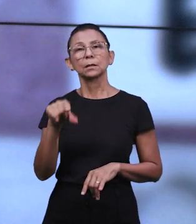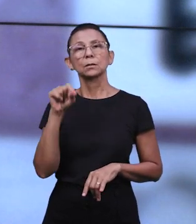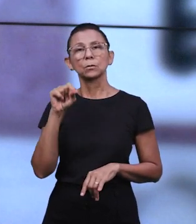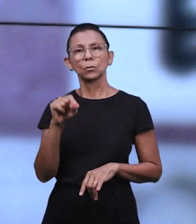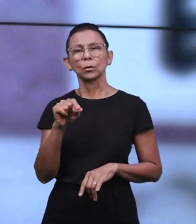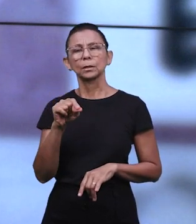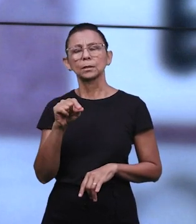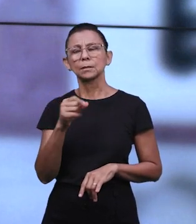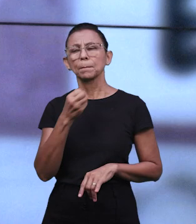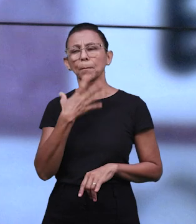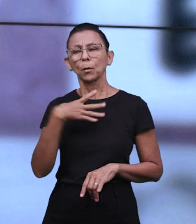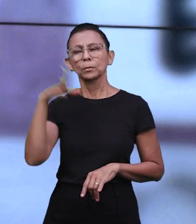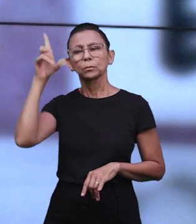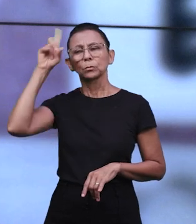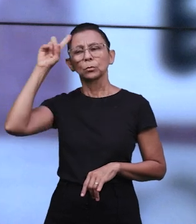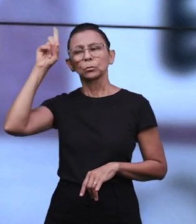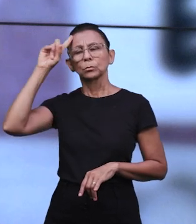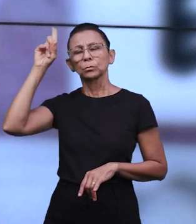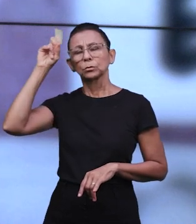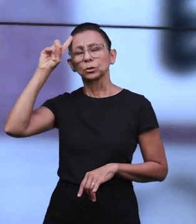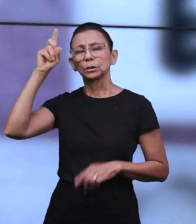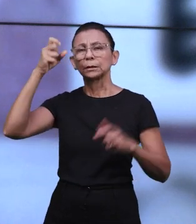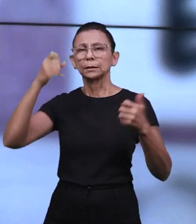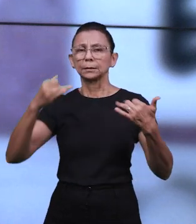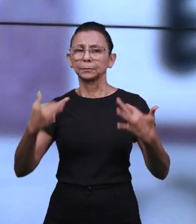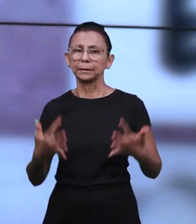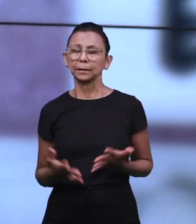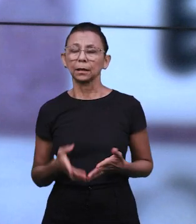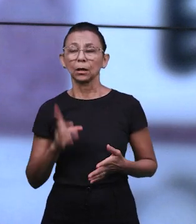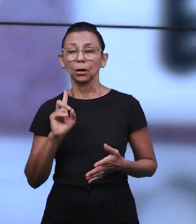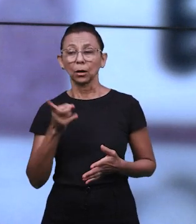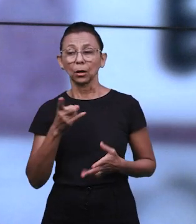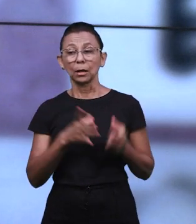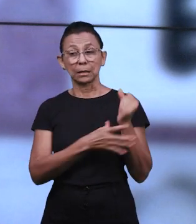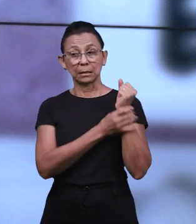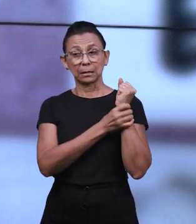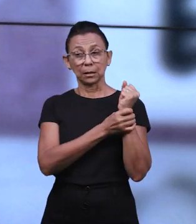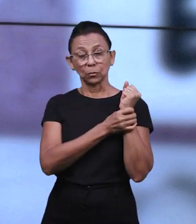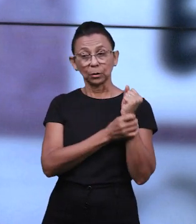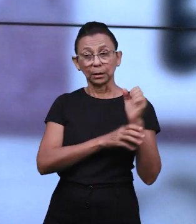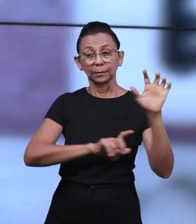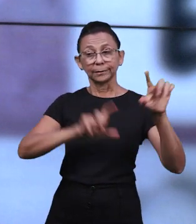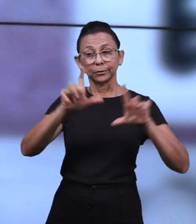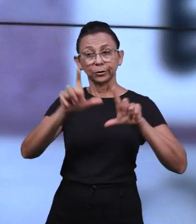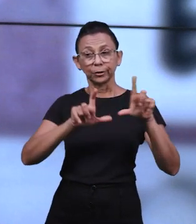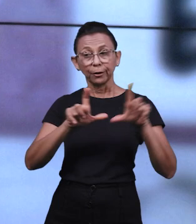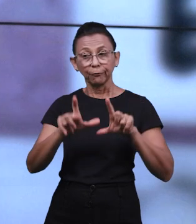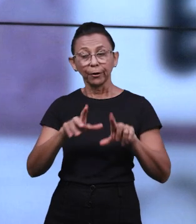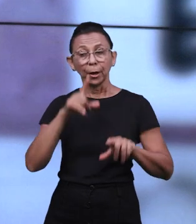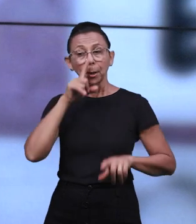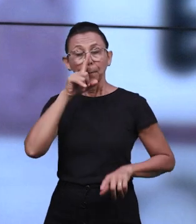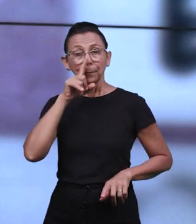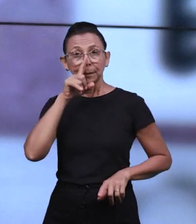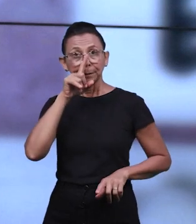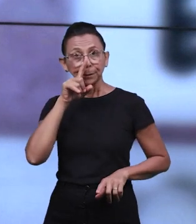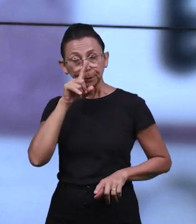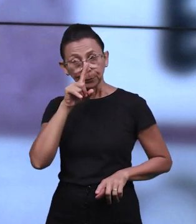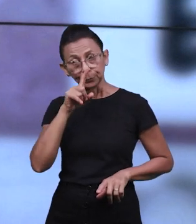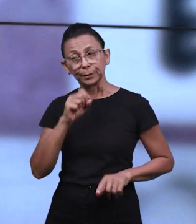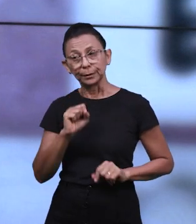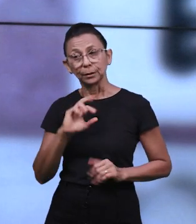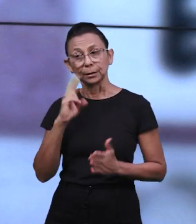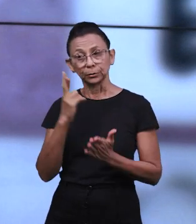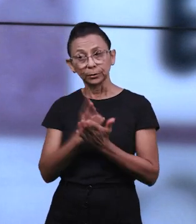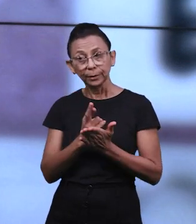escolhas diariamente, explicar sobre a necessidade de segurança e os possíveis riscos, bem como o impacto das